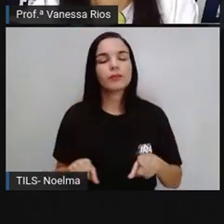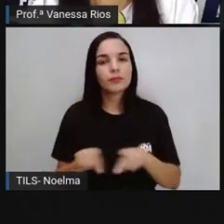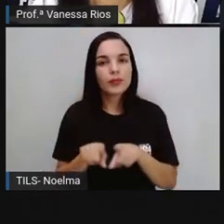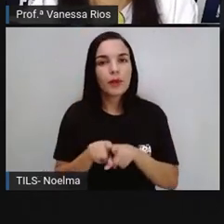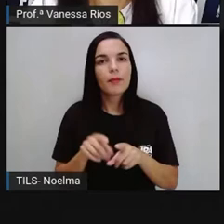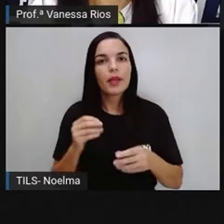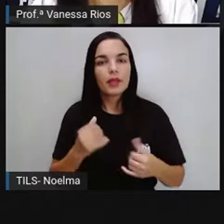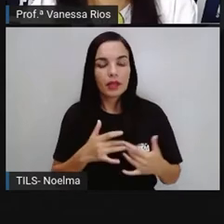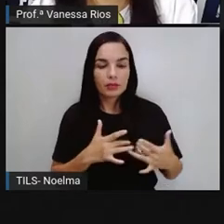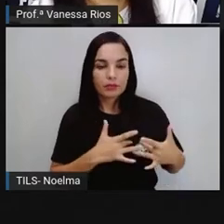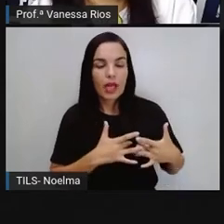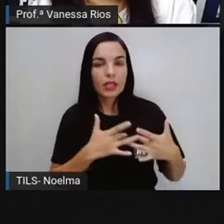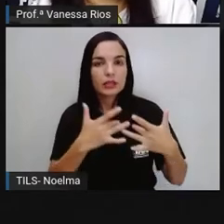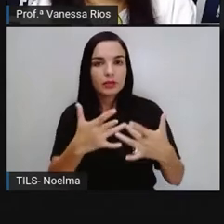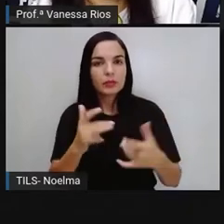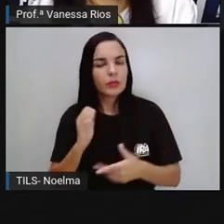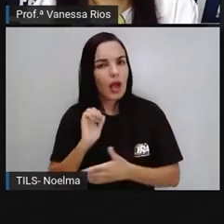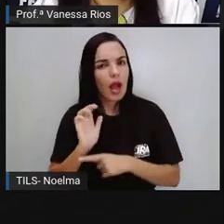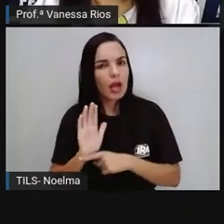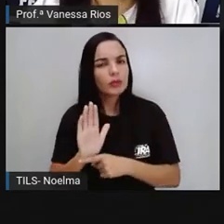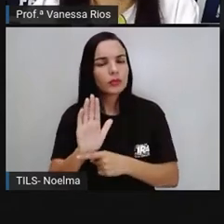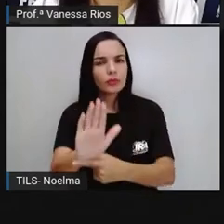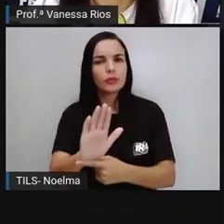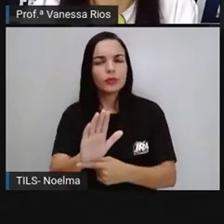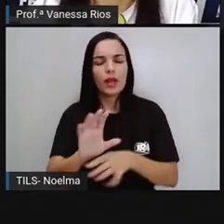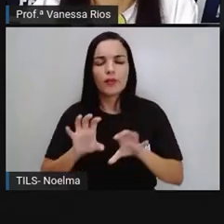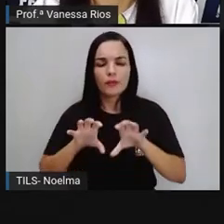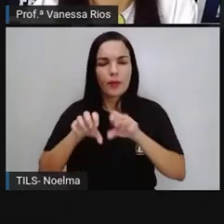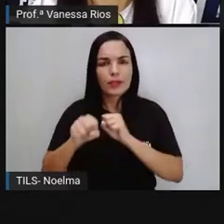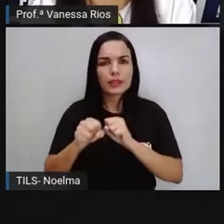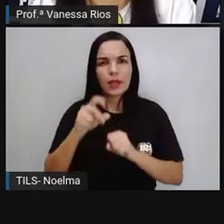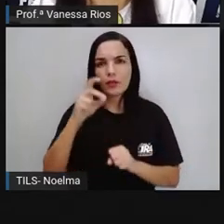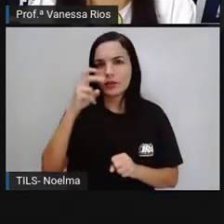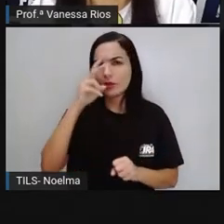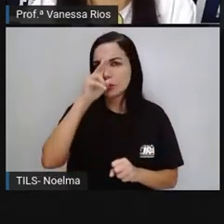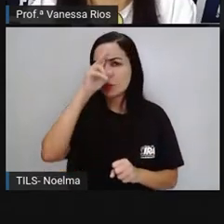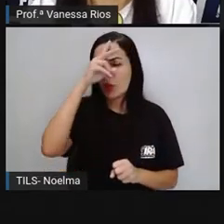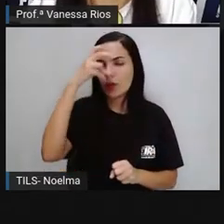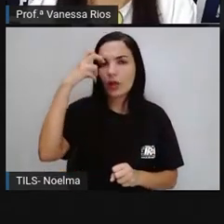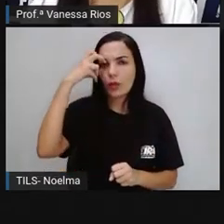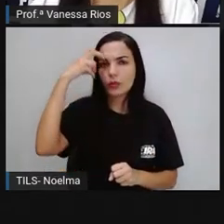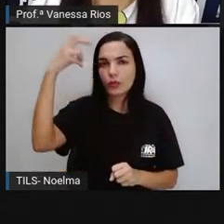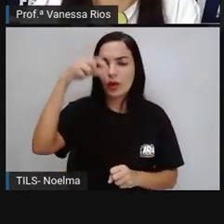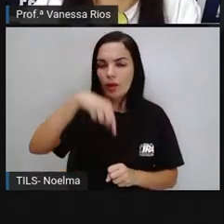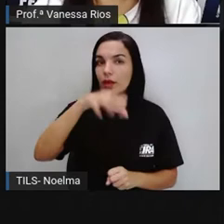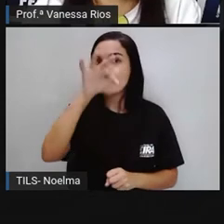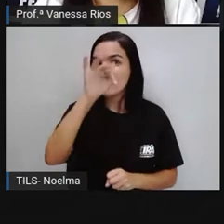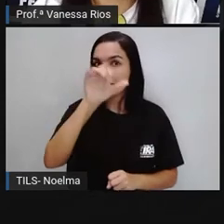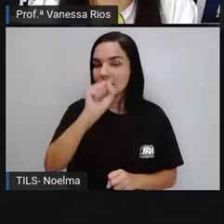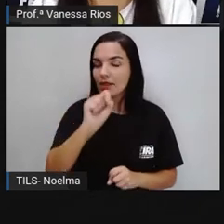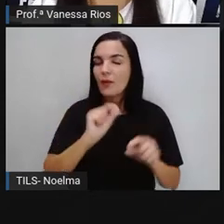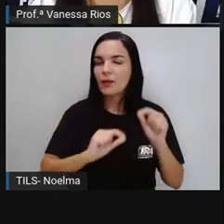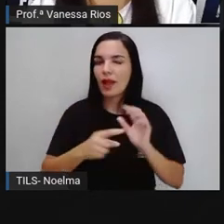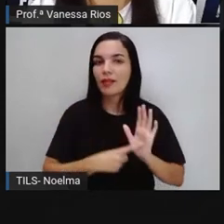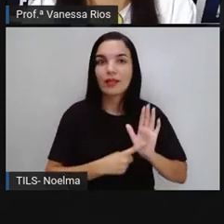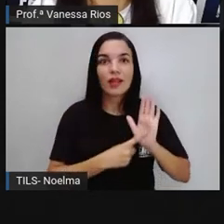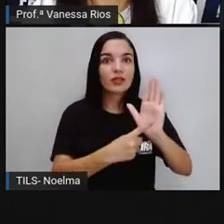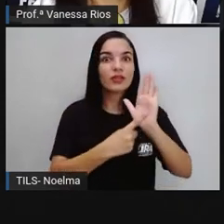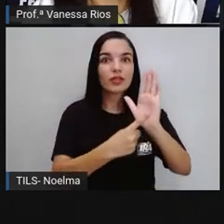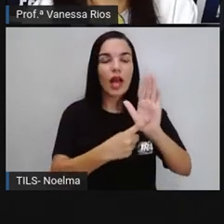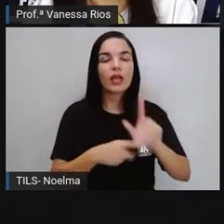que contribuem para a formação histórica e cultural de Feira de Santana, merecendo destaque,